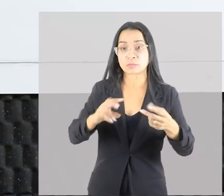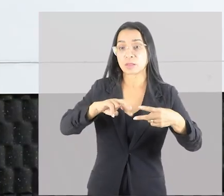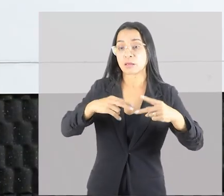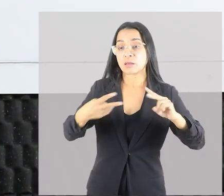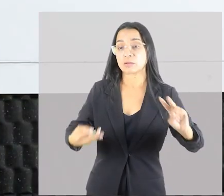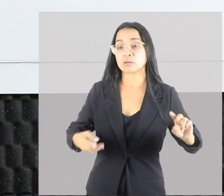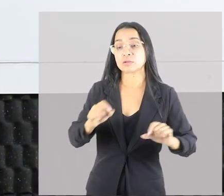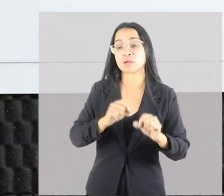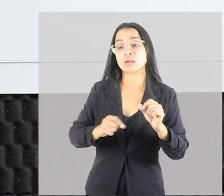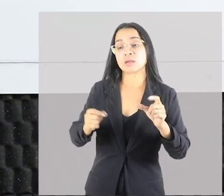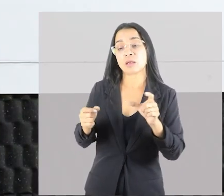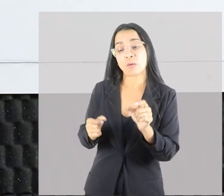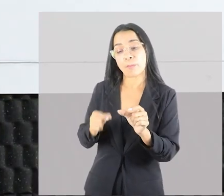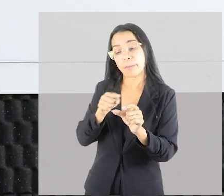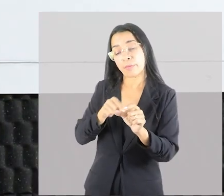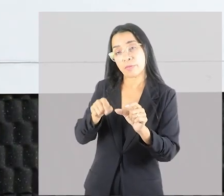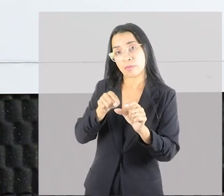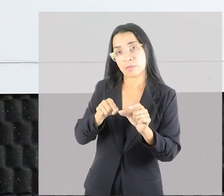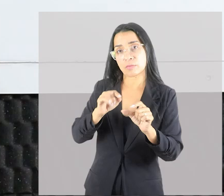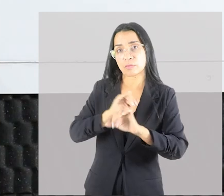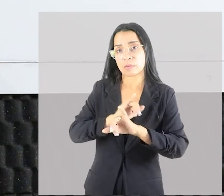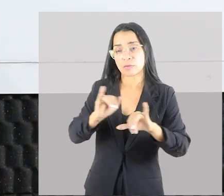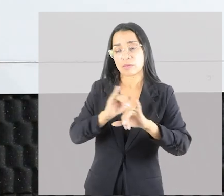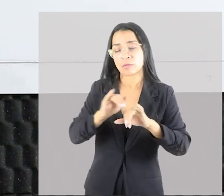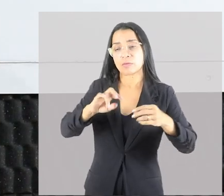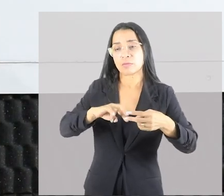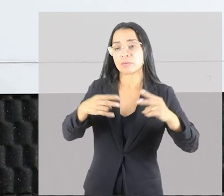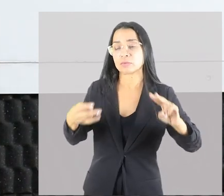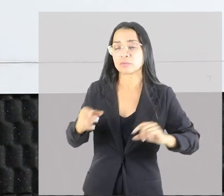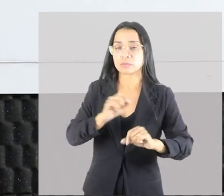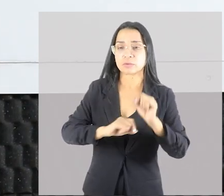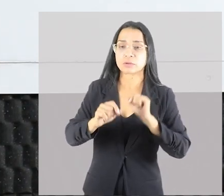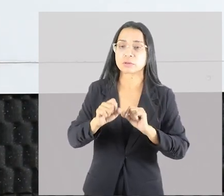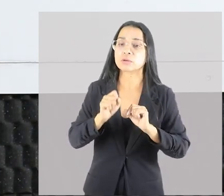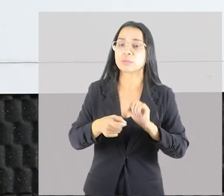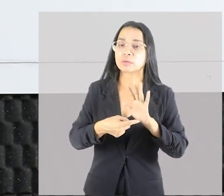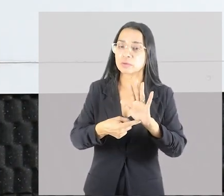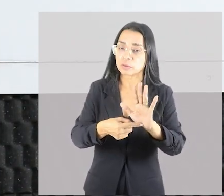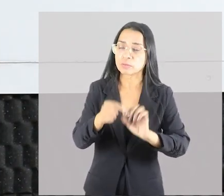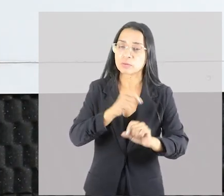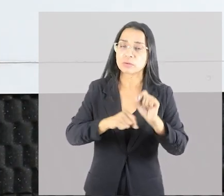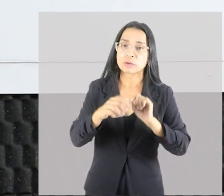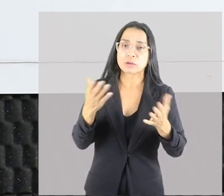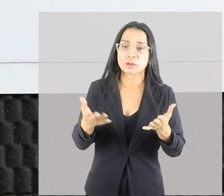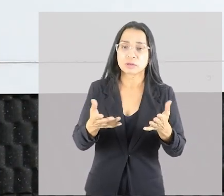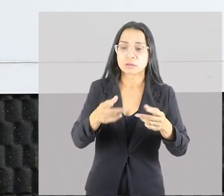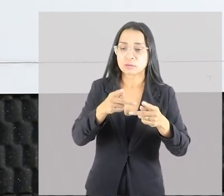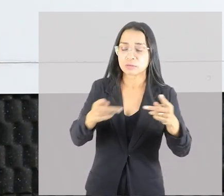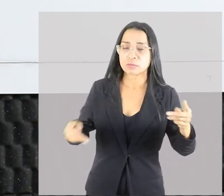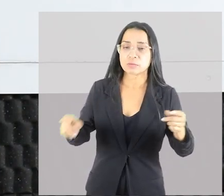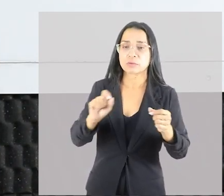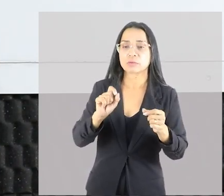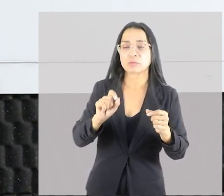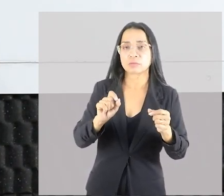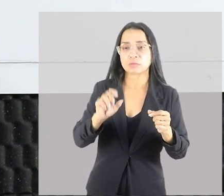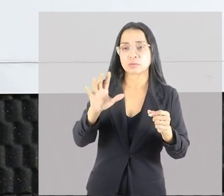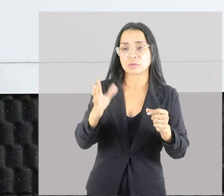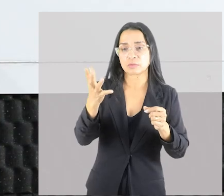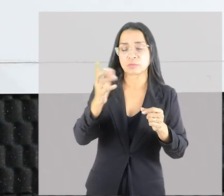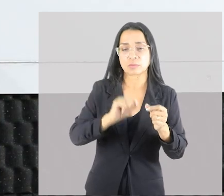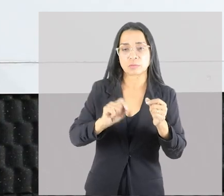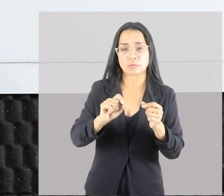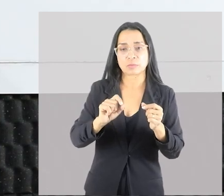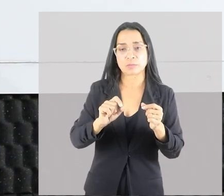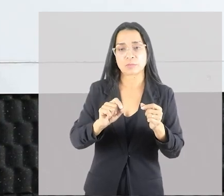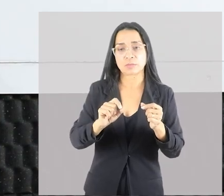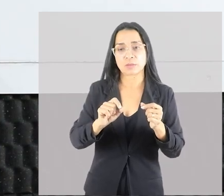é um fragmento de uma informação genética que pode ser expressa, né, através de uma proteína. E foi exatamente isso que